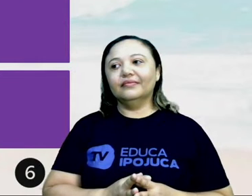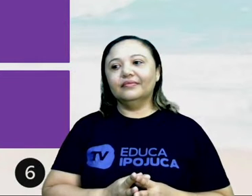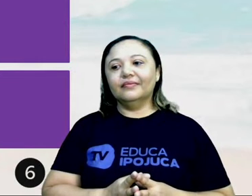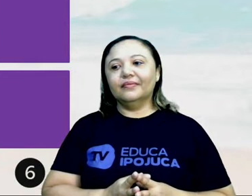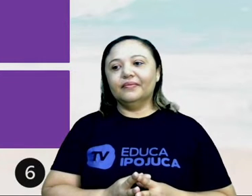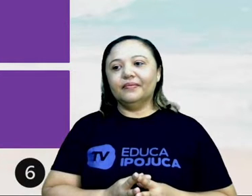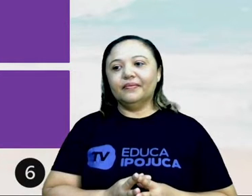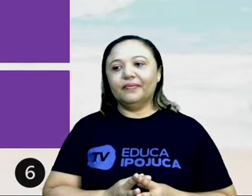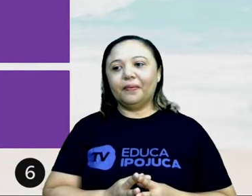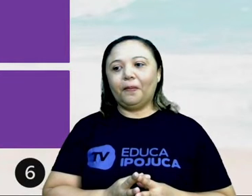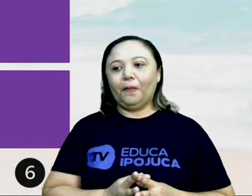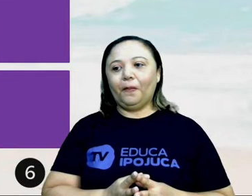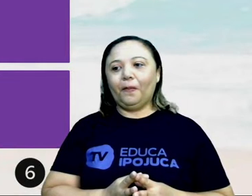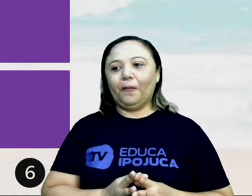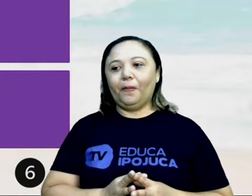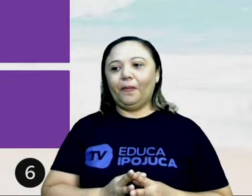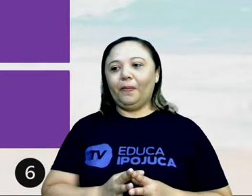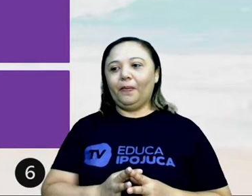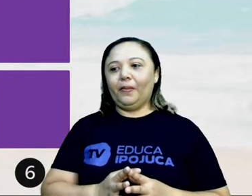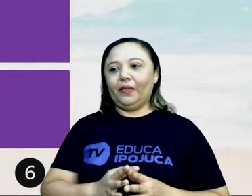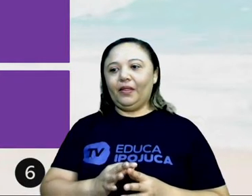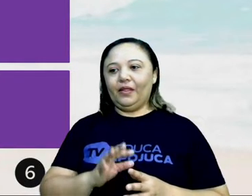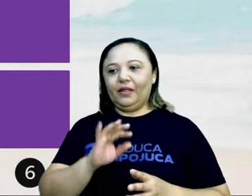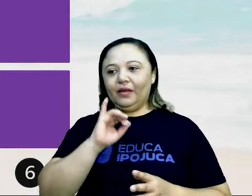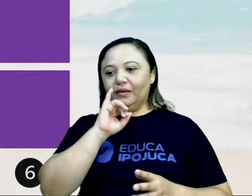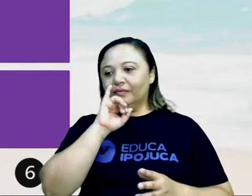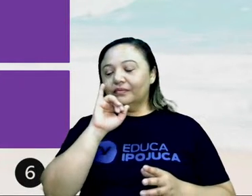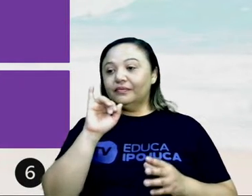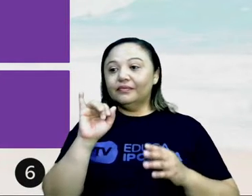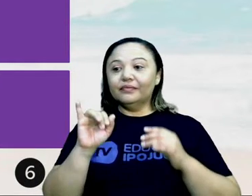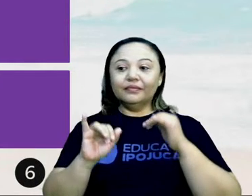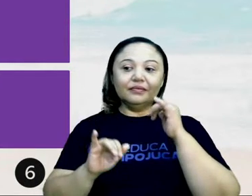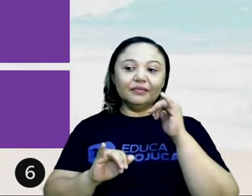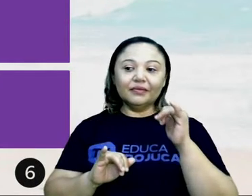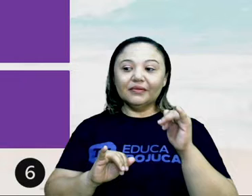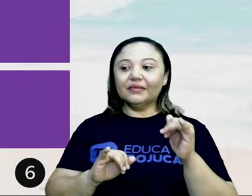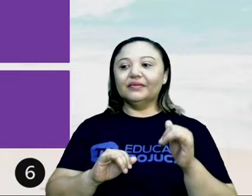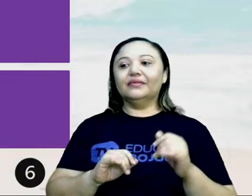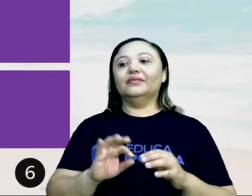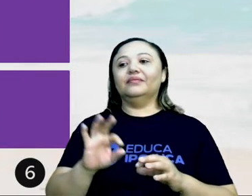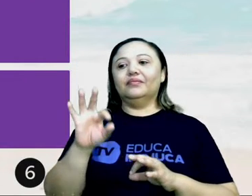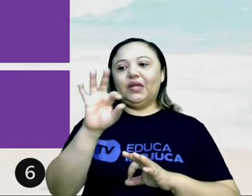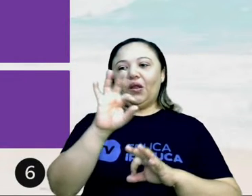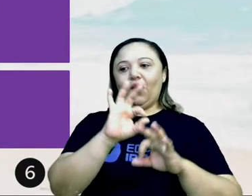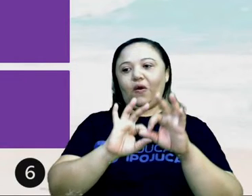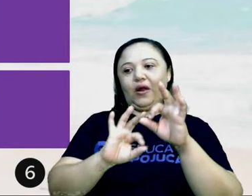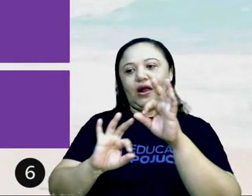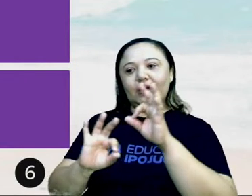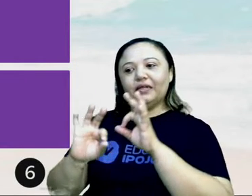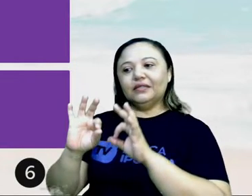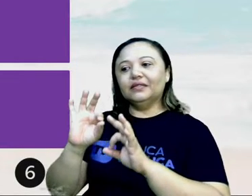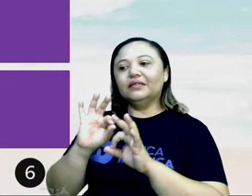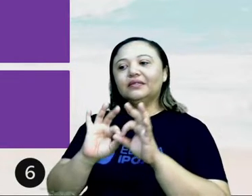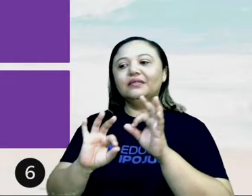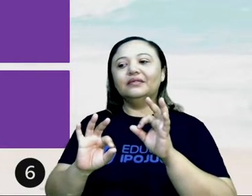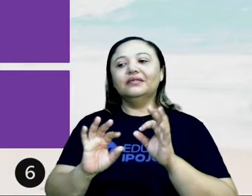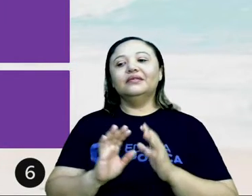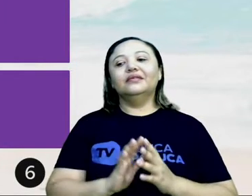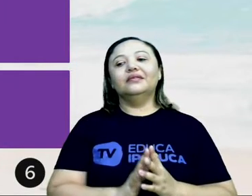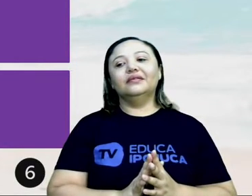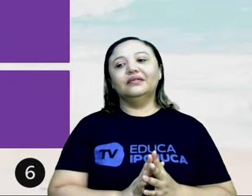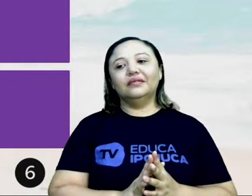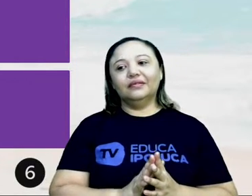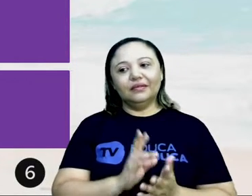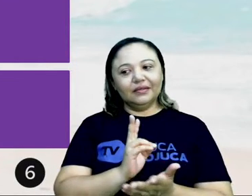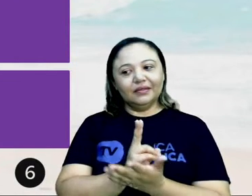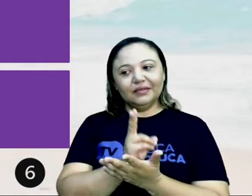Fica mais fácil você me dizer pela localização, ou seja, pelo par ordenado, cada uma das frutas. Vamos continuar